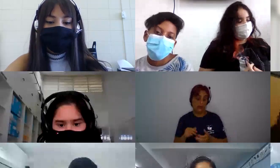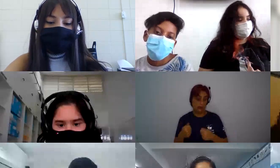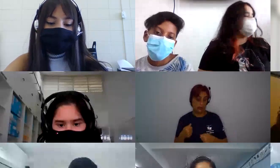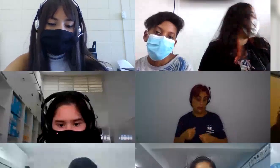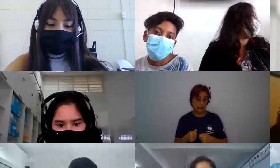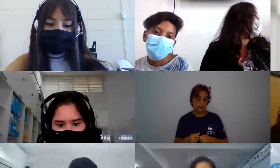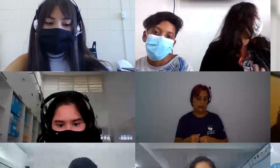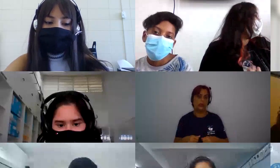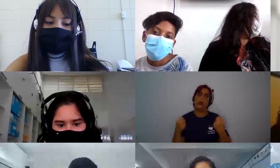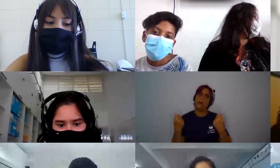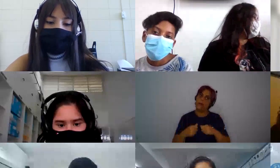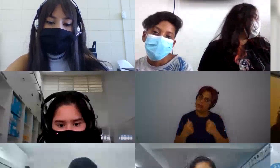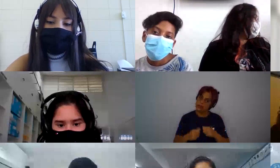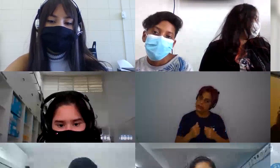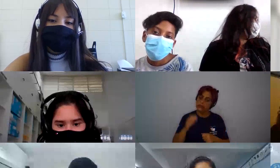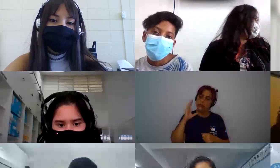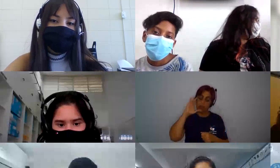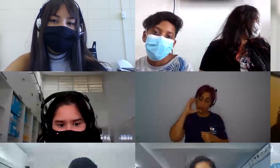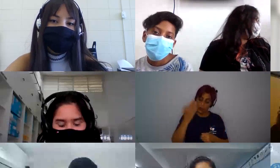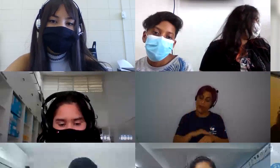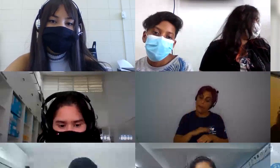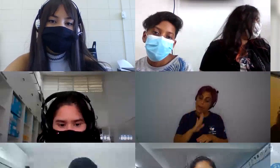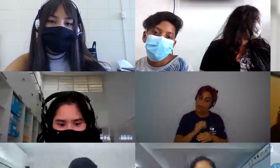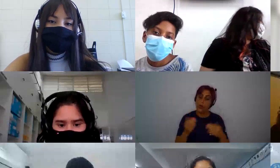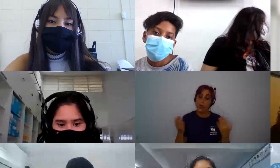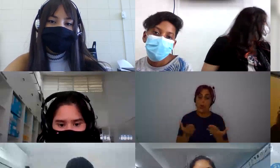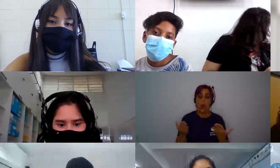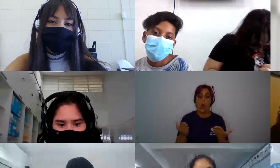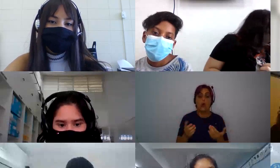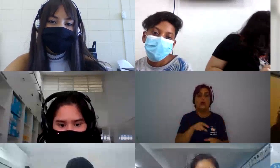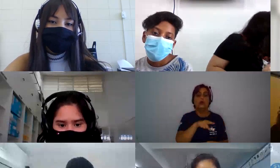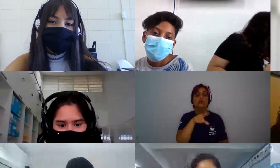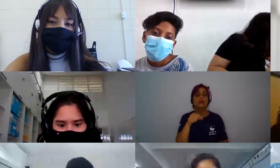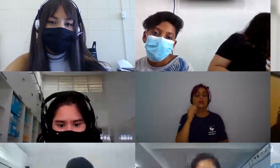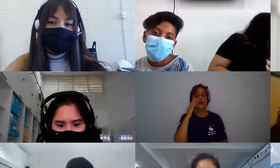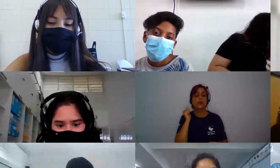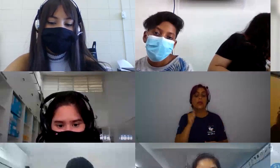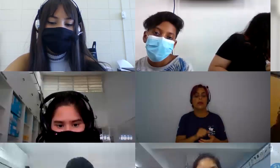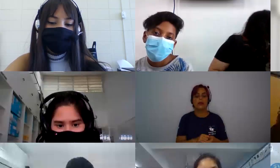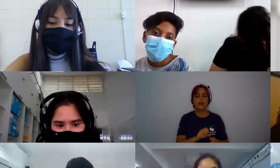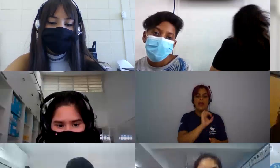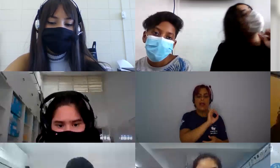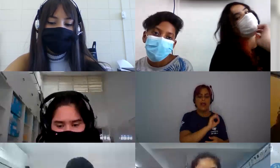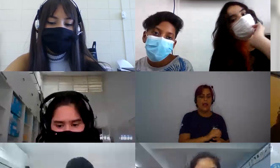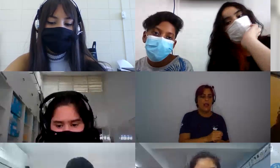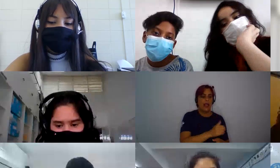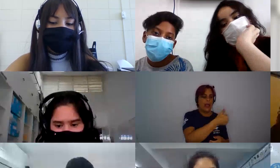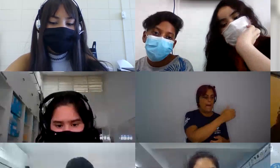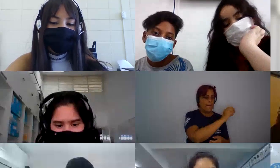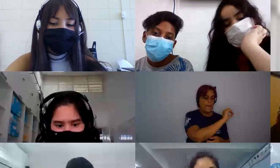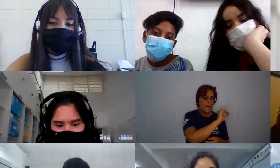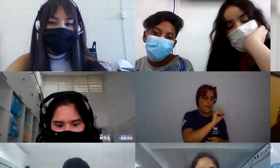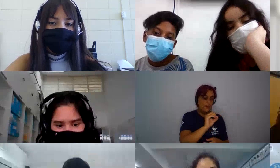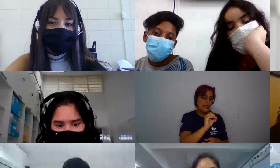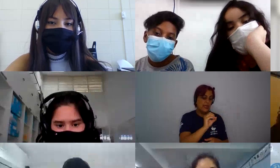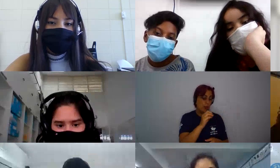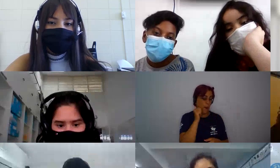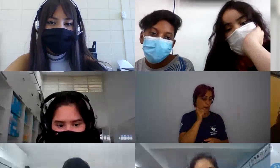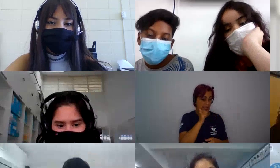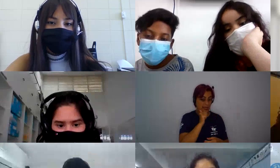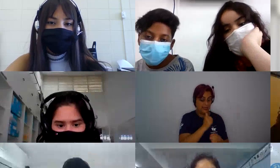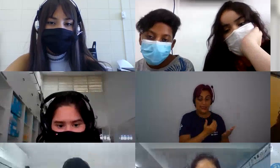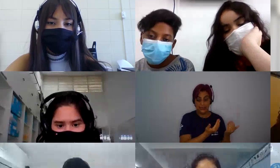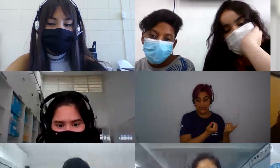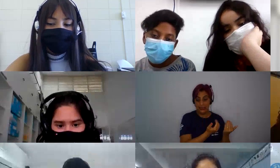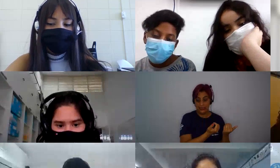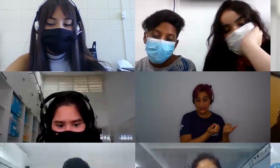muito mais a diminuir. Hoje, para você ter uma ideia, Mariana, cada 1.000 meninas adolescentes da tua idade, cada 1.000